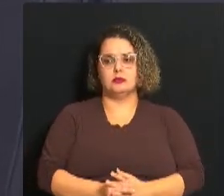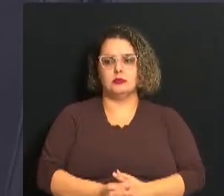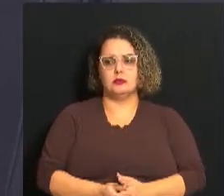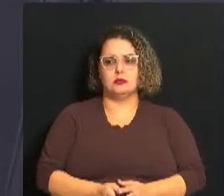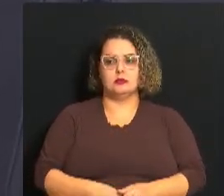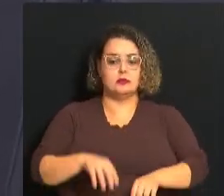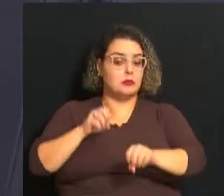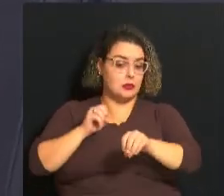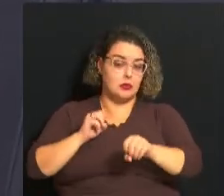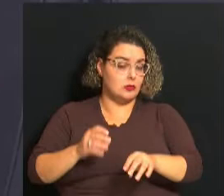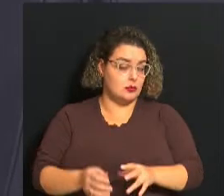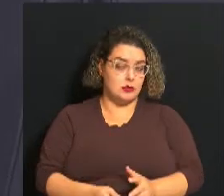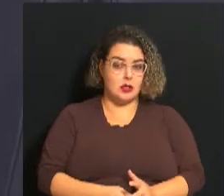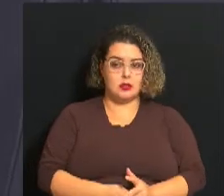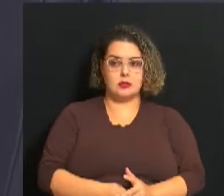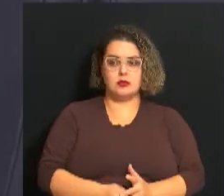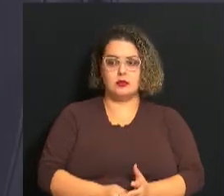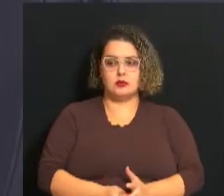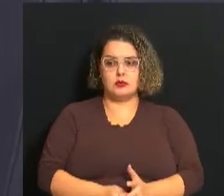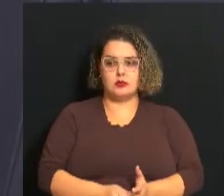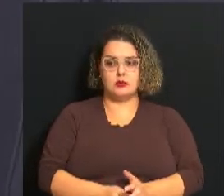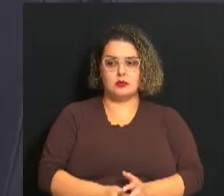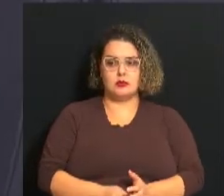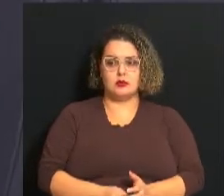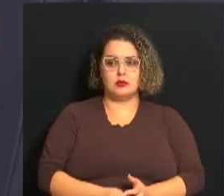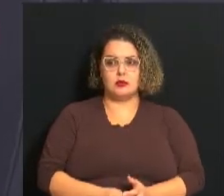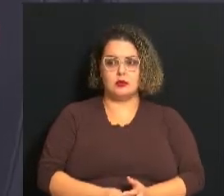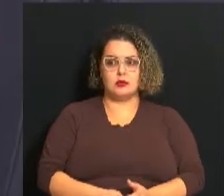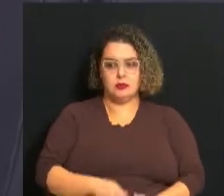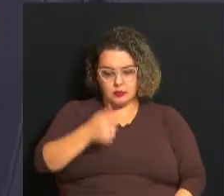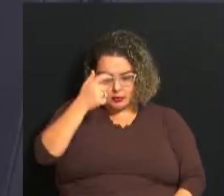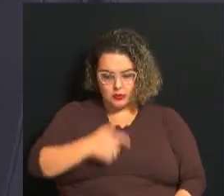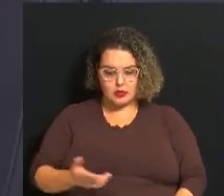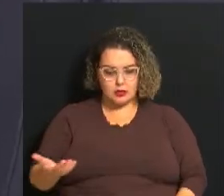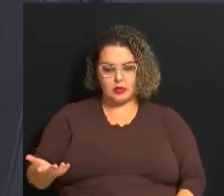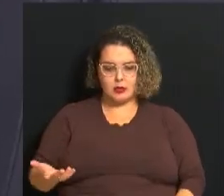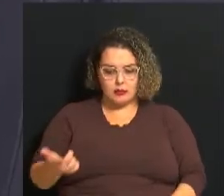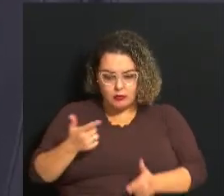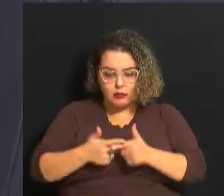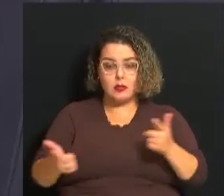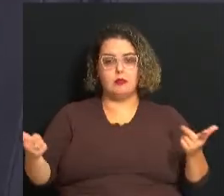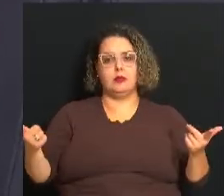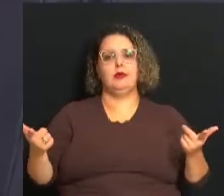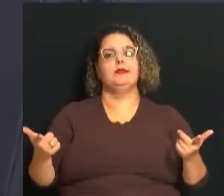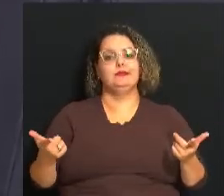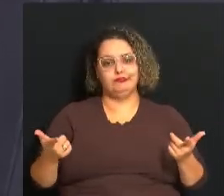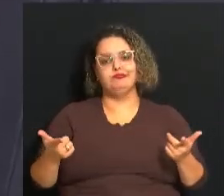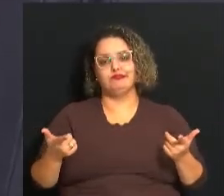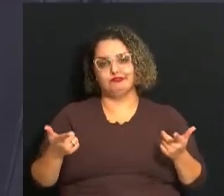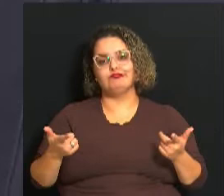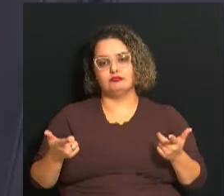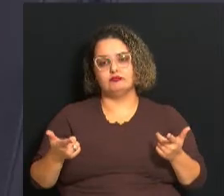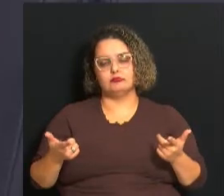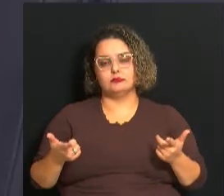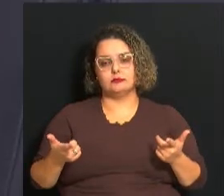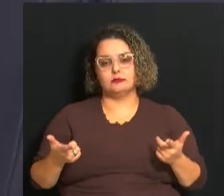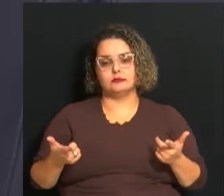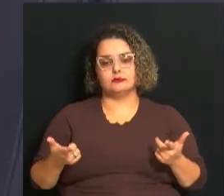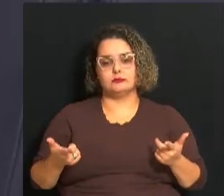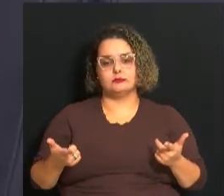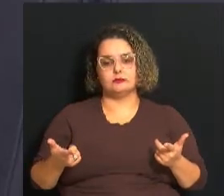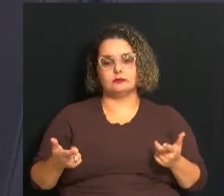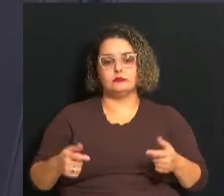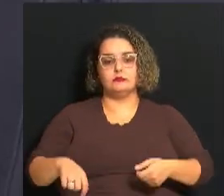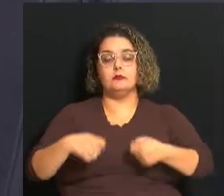Educacional Tá certo com um sendo isso é um grande problema então assim além da gente tem que dizer